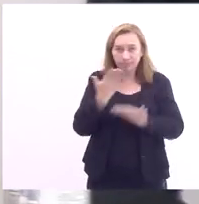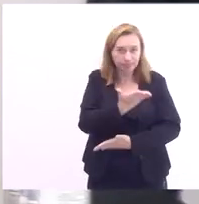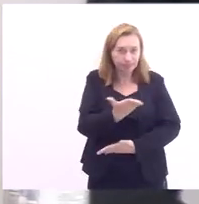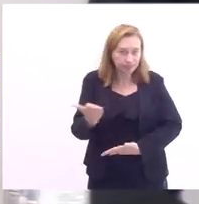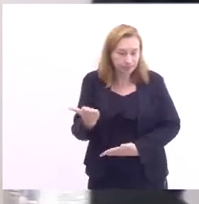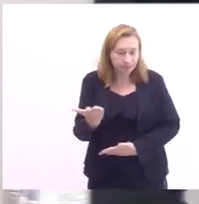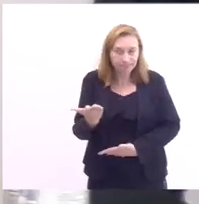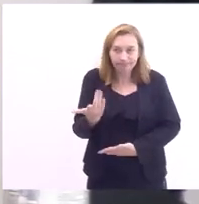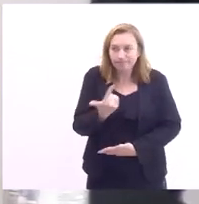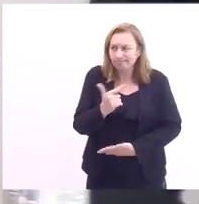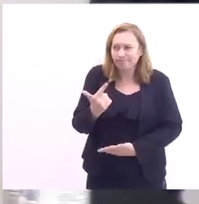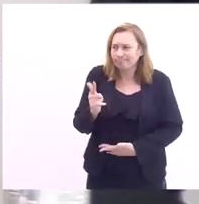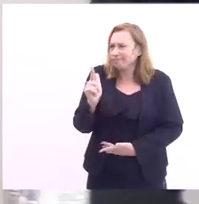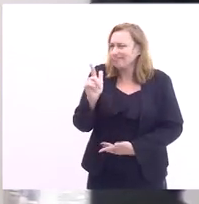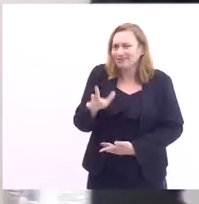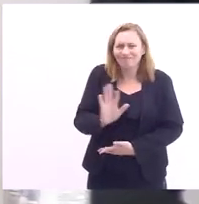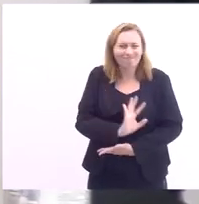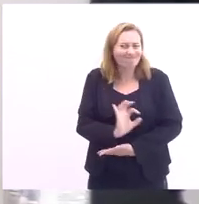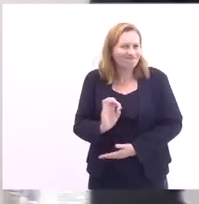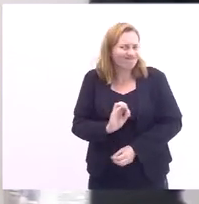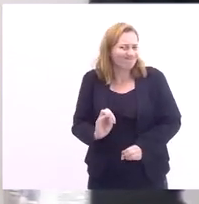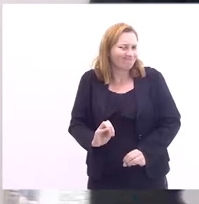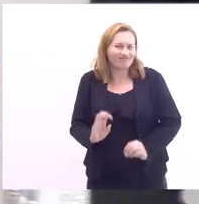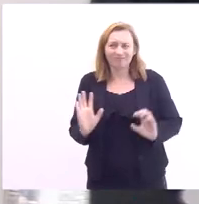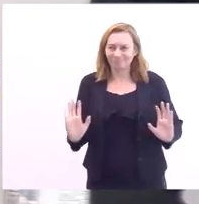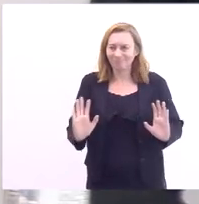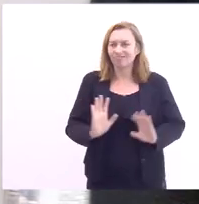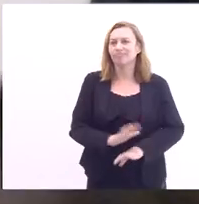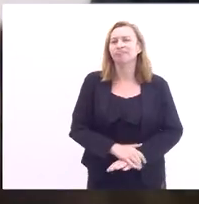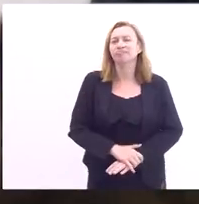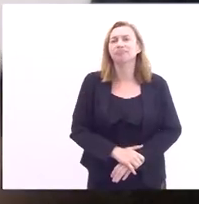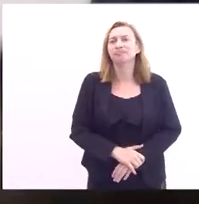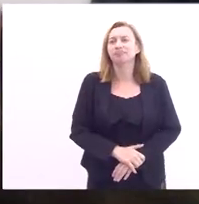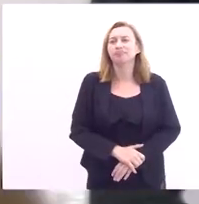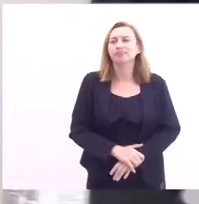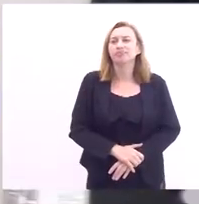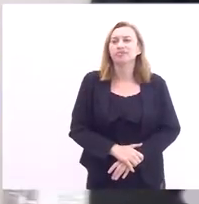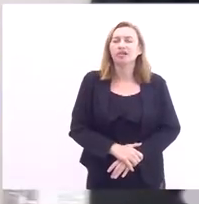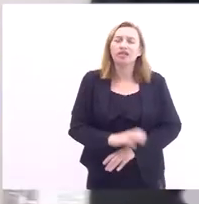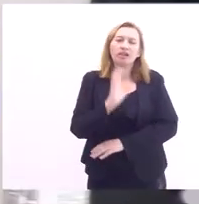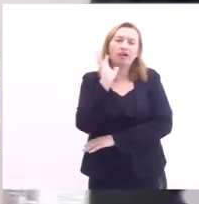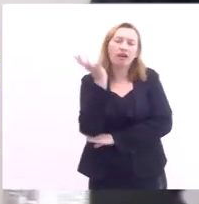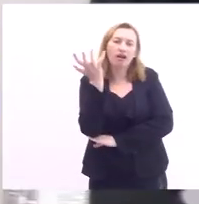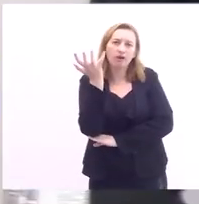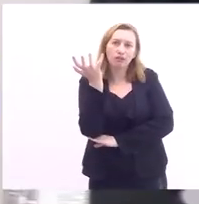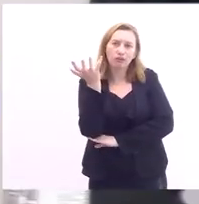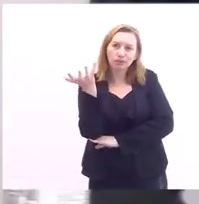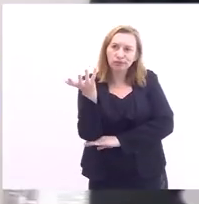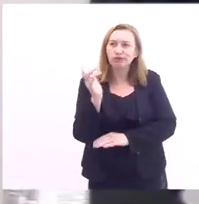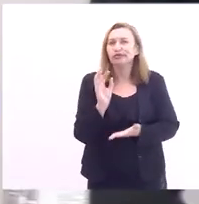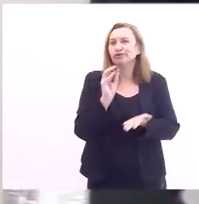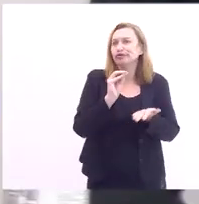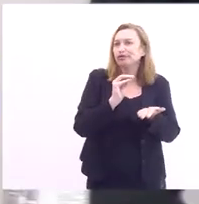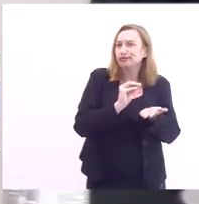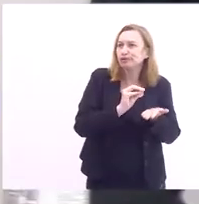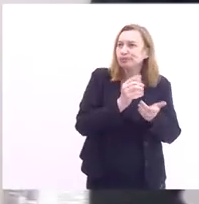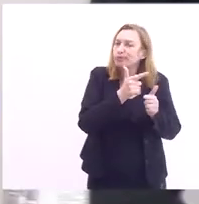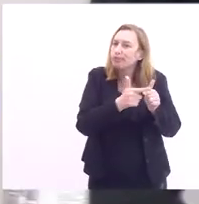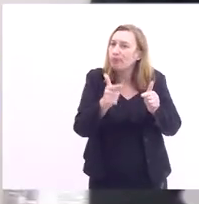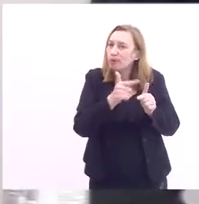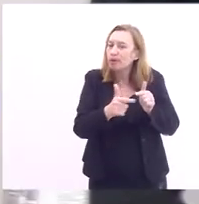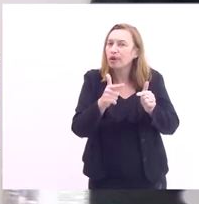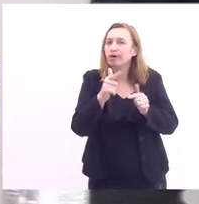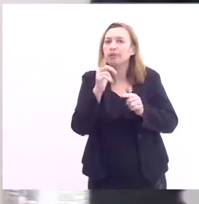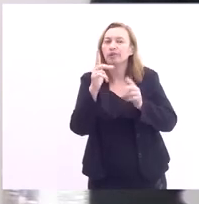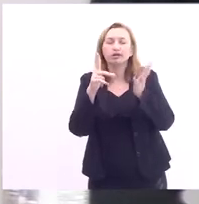Não tem muita diferença nem nada. É árvores, é falta de problema de